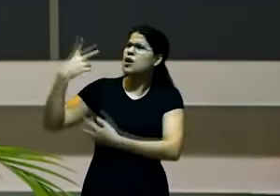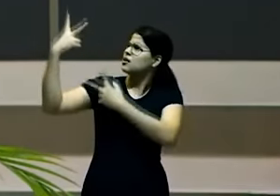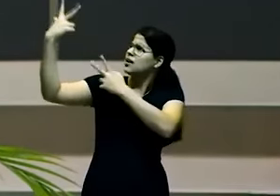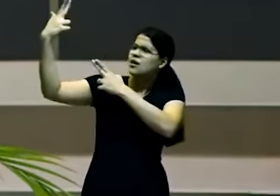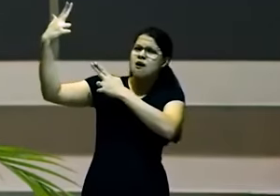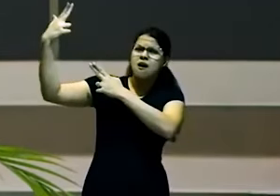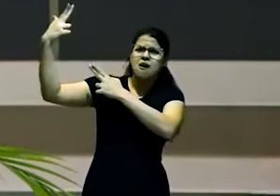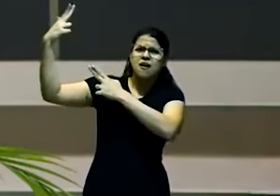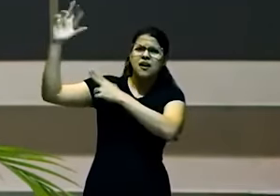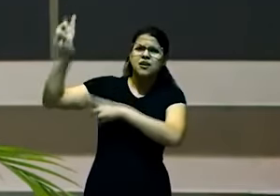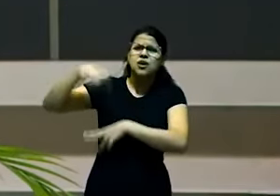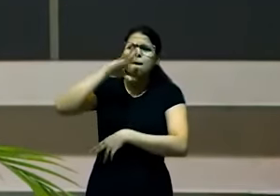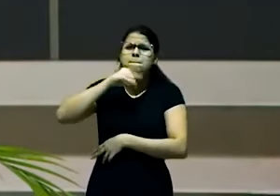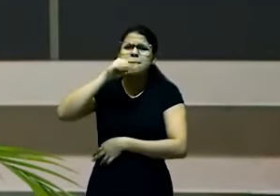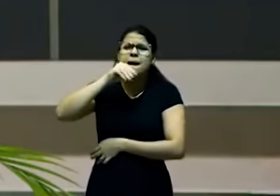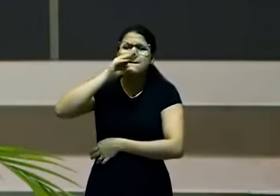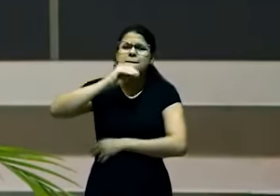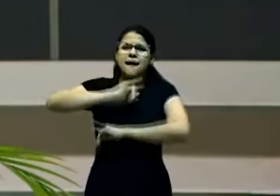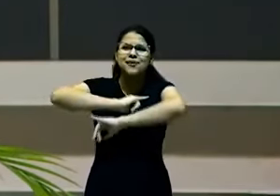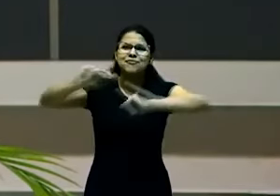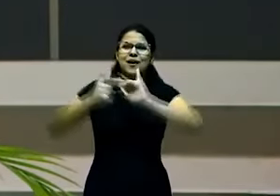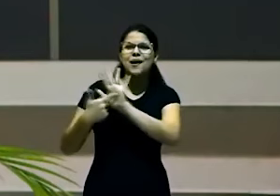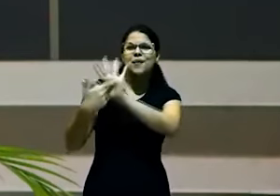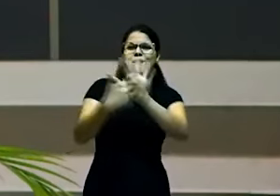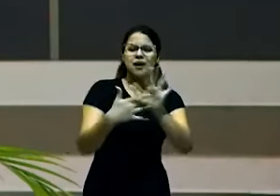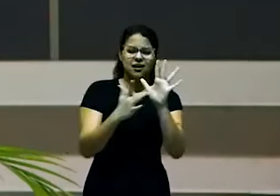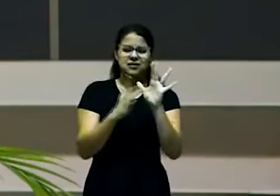fala denuncia a nossa essa veste